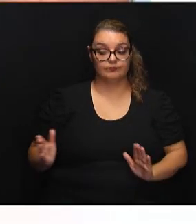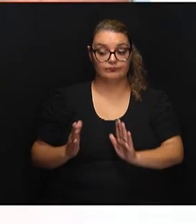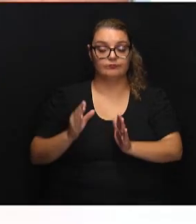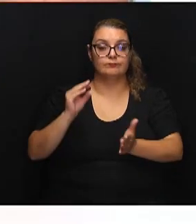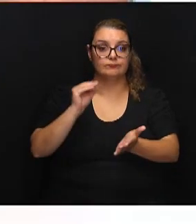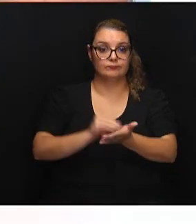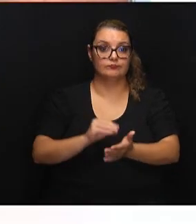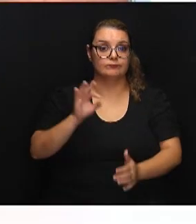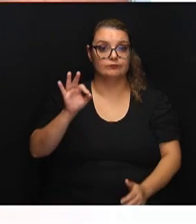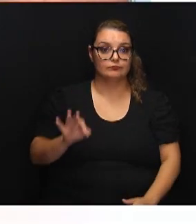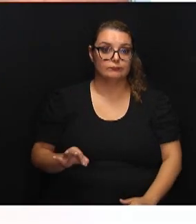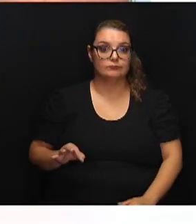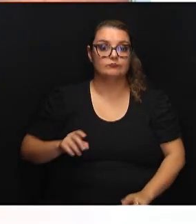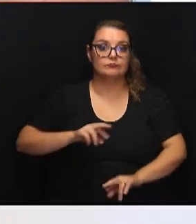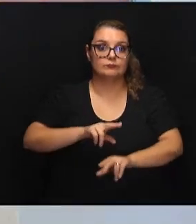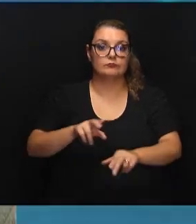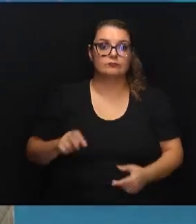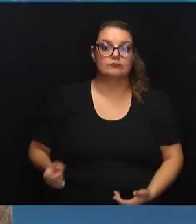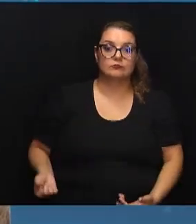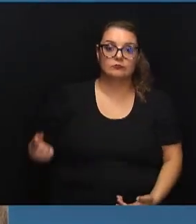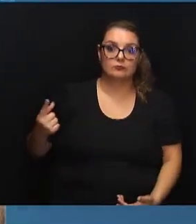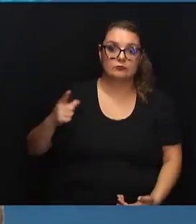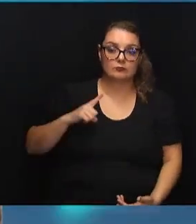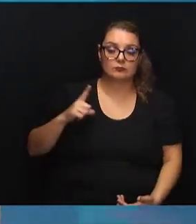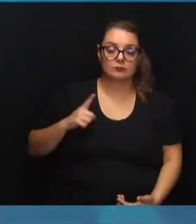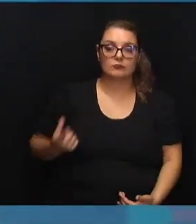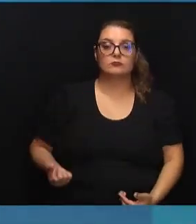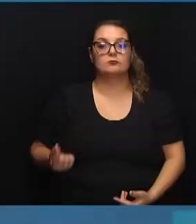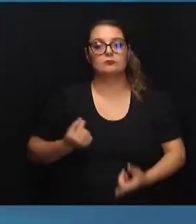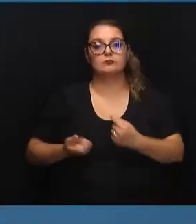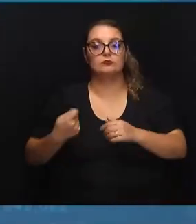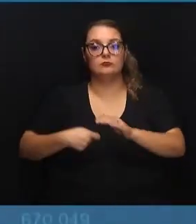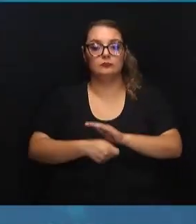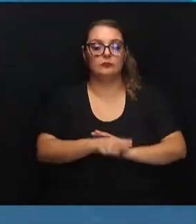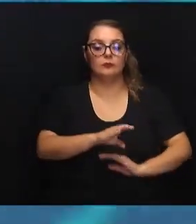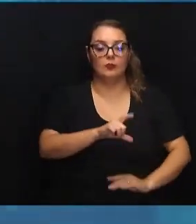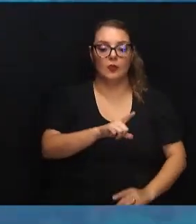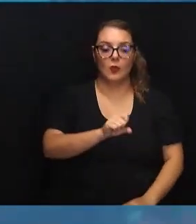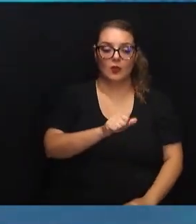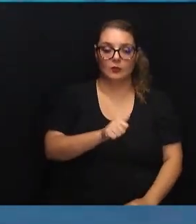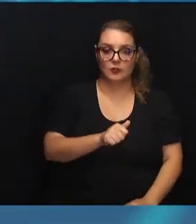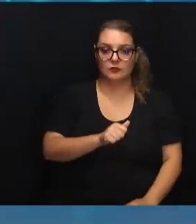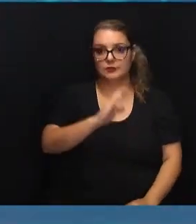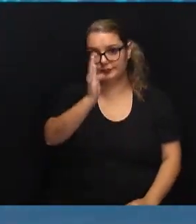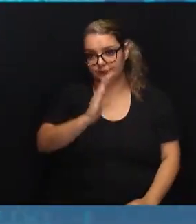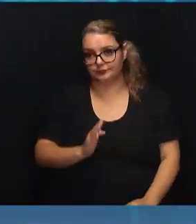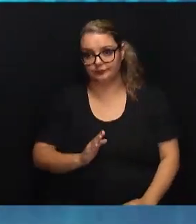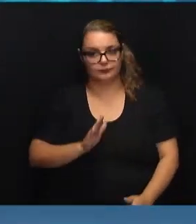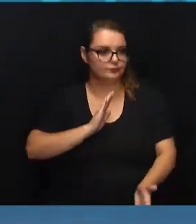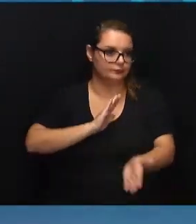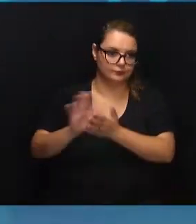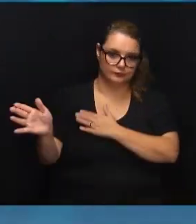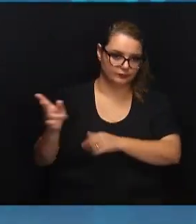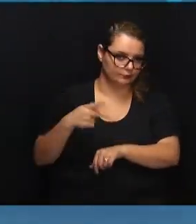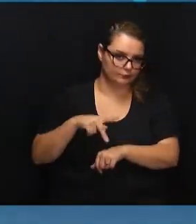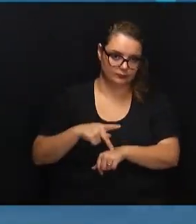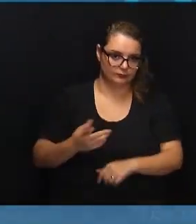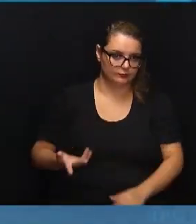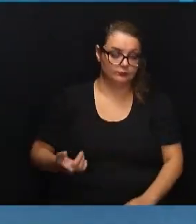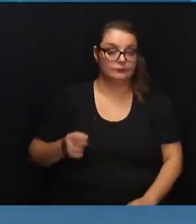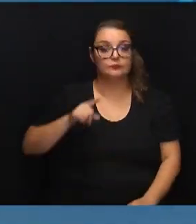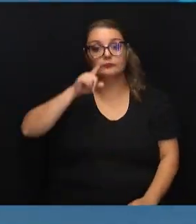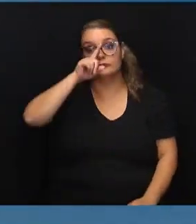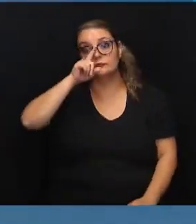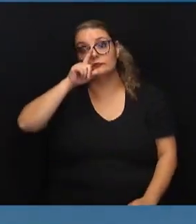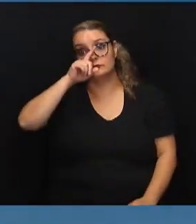incerteza, muitos estrangeiros que tinham dinheiro aplicado na Bolsa de Valores brasileira saem do país, mediante o risco